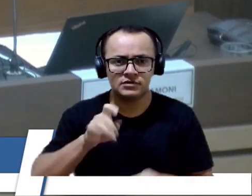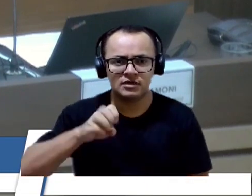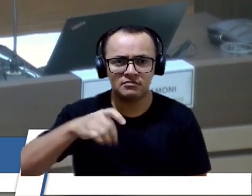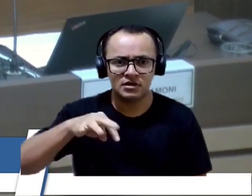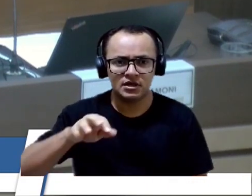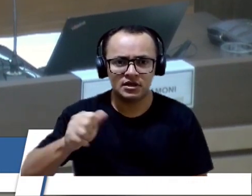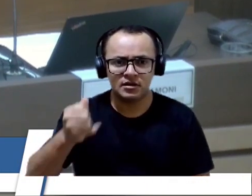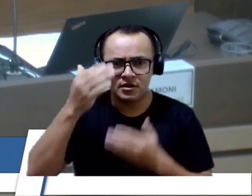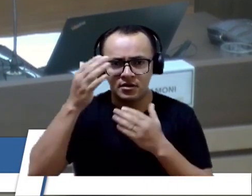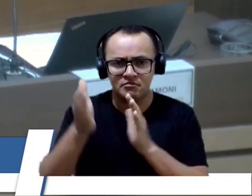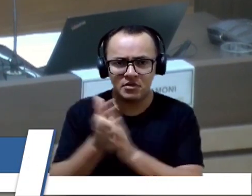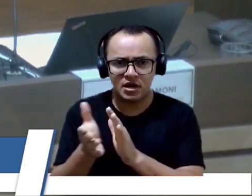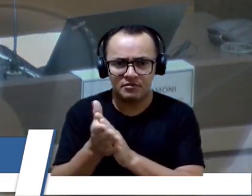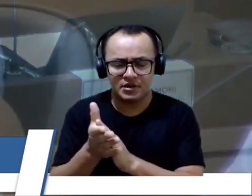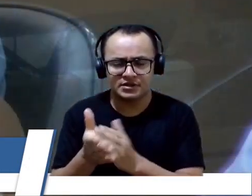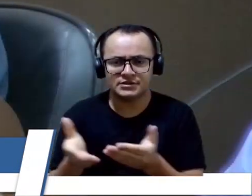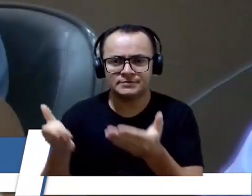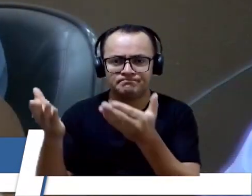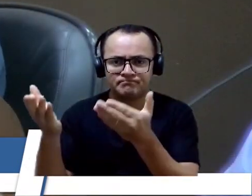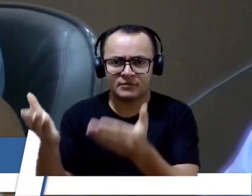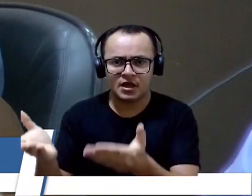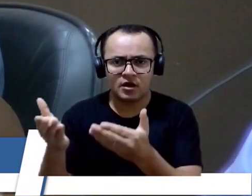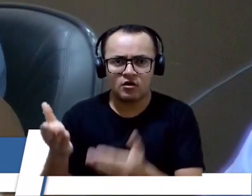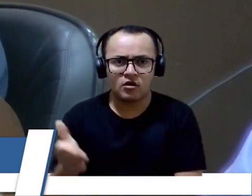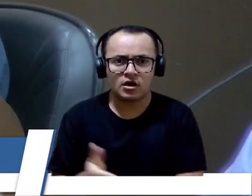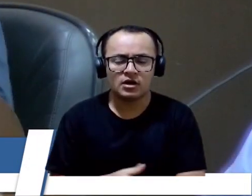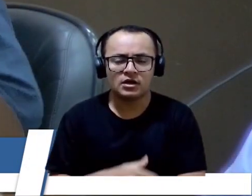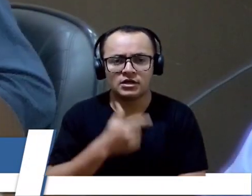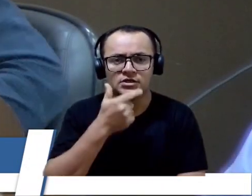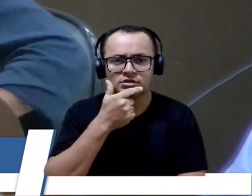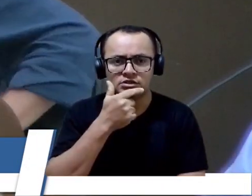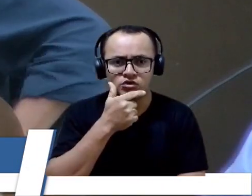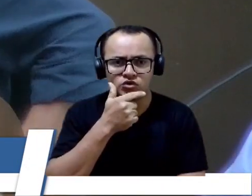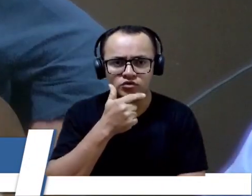projeto. Com a palavra, o vereador Gilson Pelizzaro. Senhor presidente,